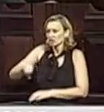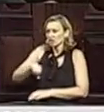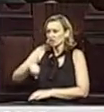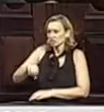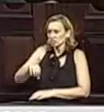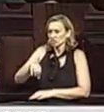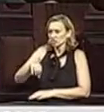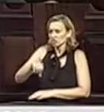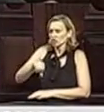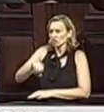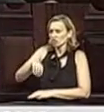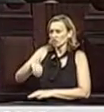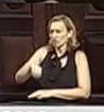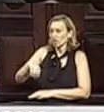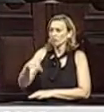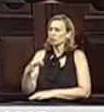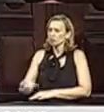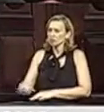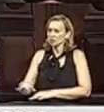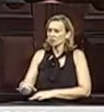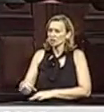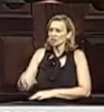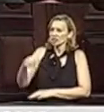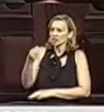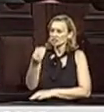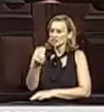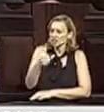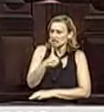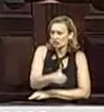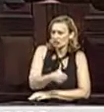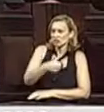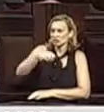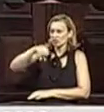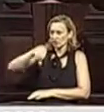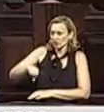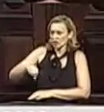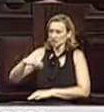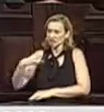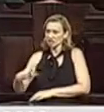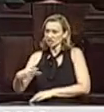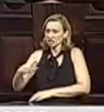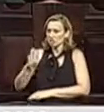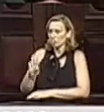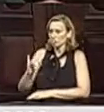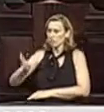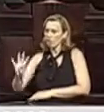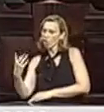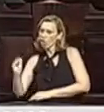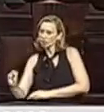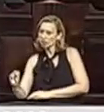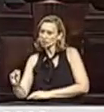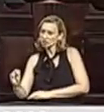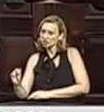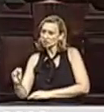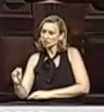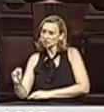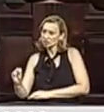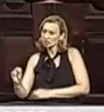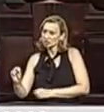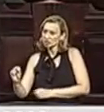do pré-sal ter 193 bilhões de barris podendo ter mais